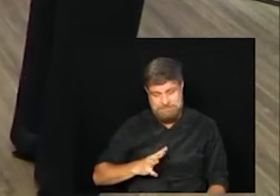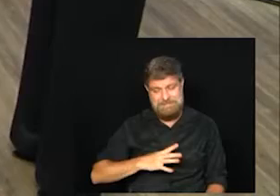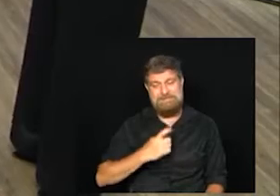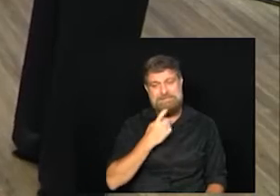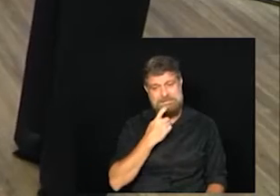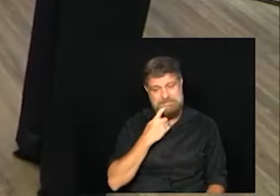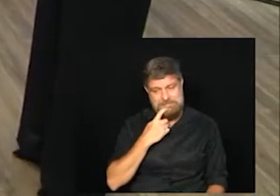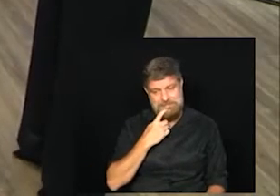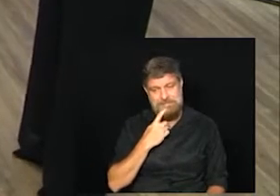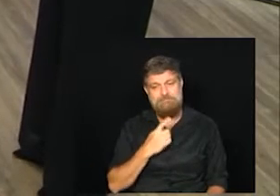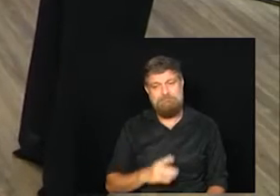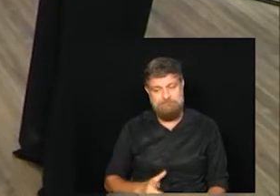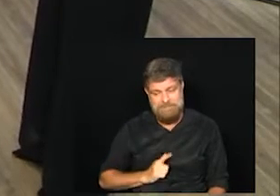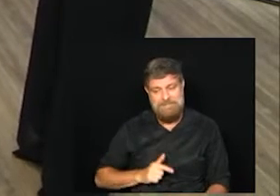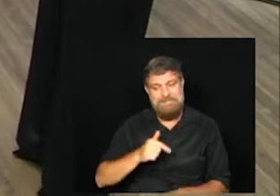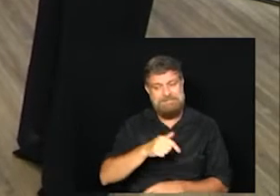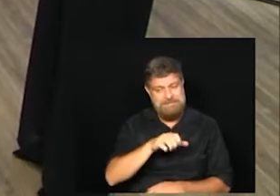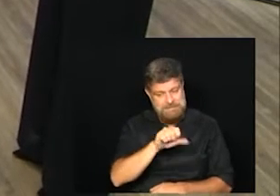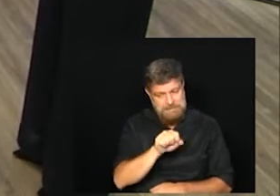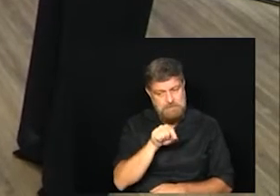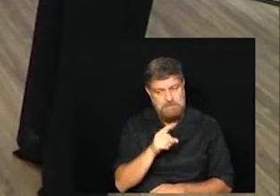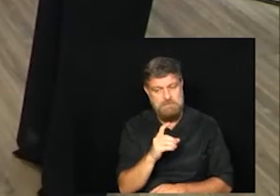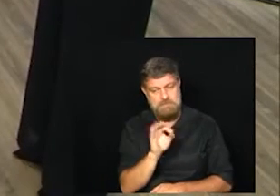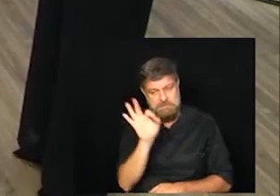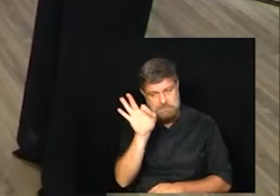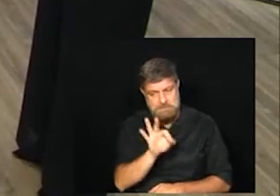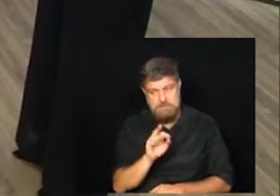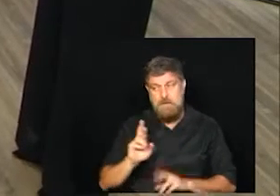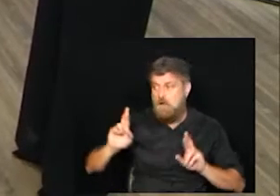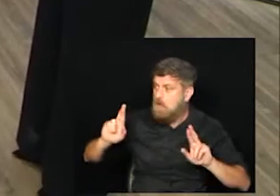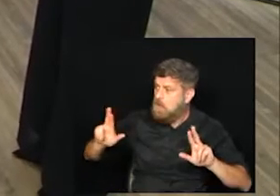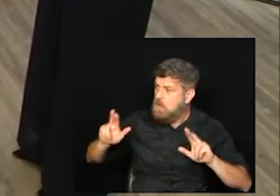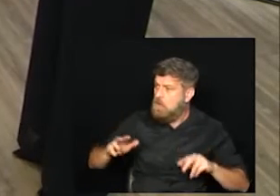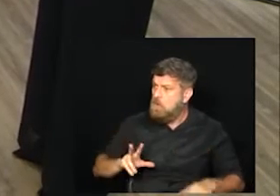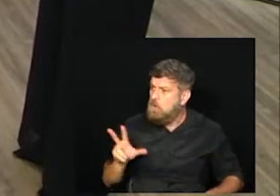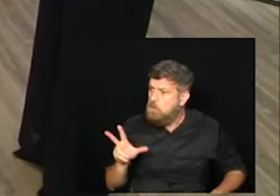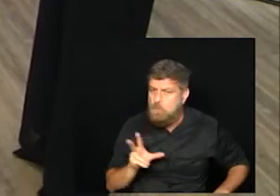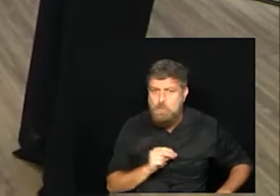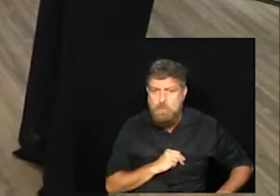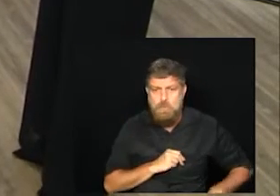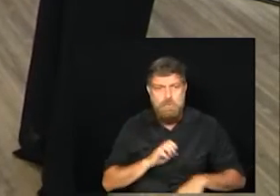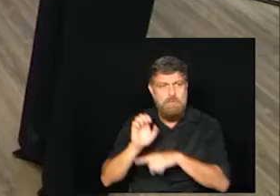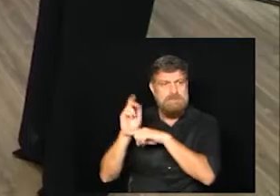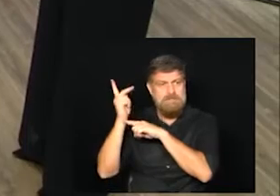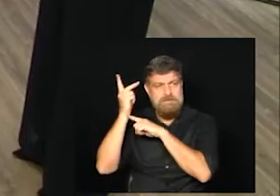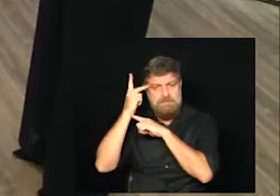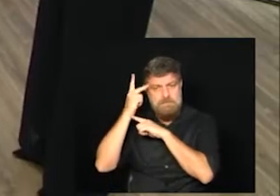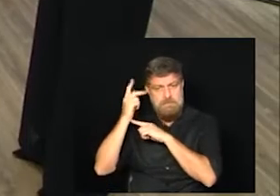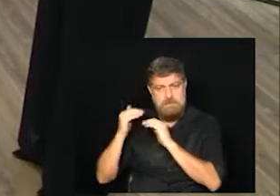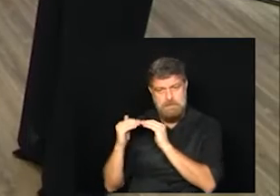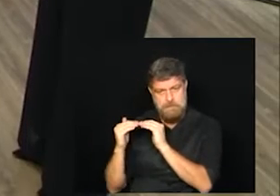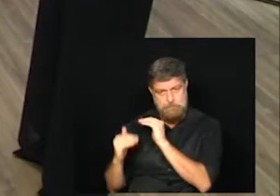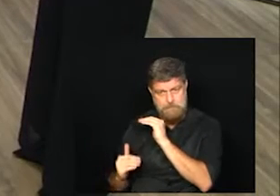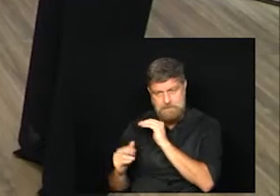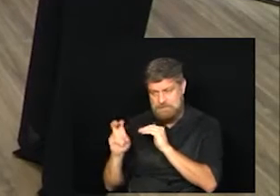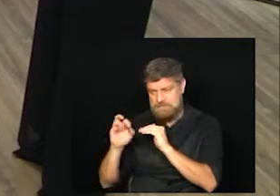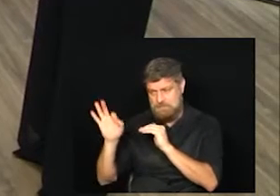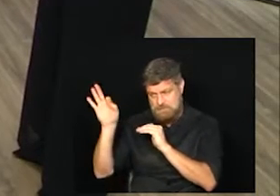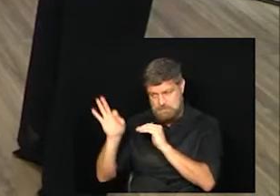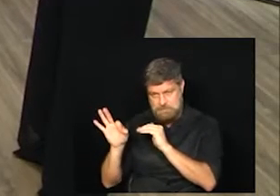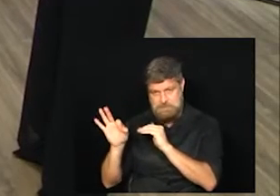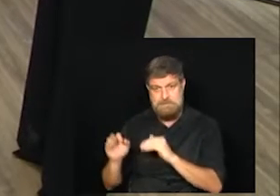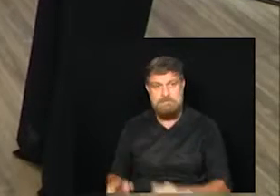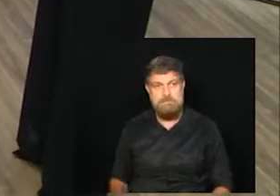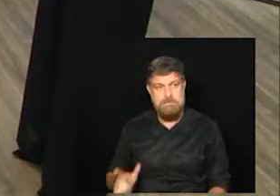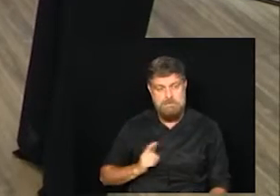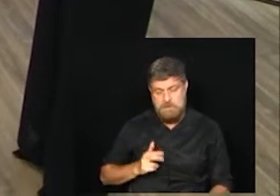Campinas, ontem, 78,10%. Diferença muito grande, né? Estado de São Paulo, então, abaixo dos 50%, o